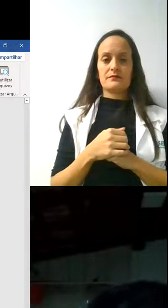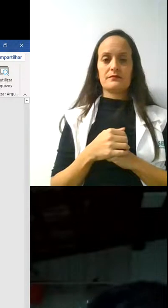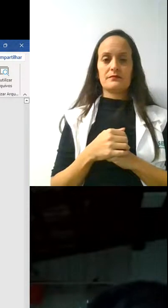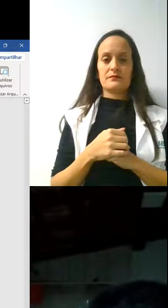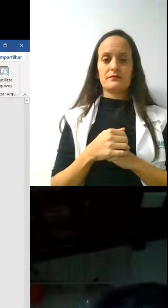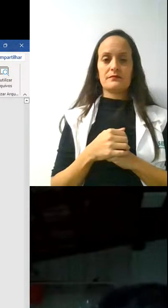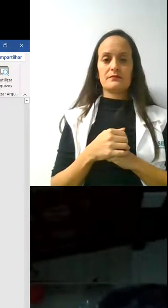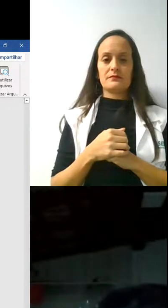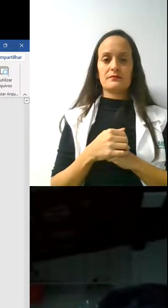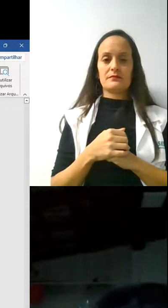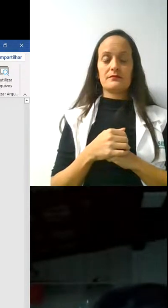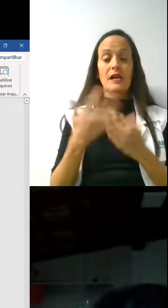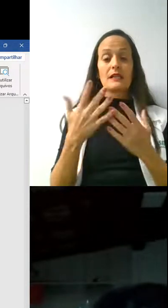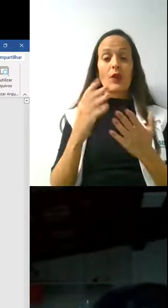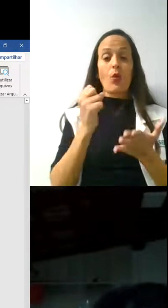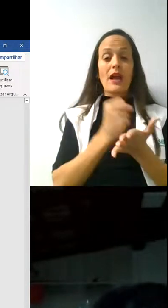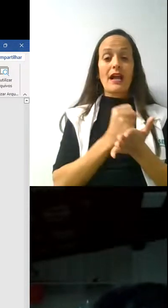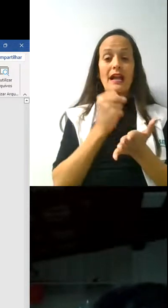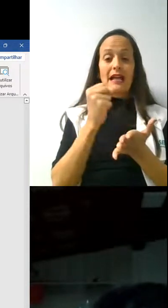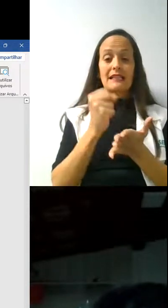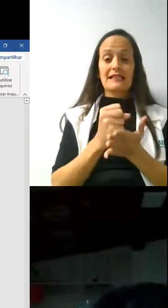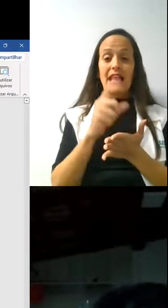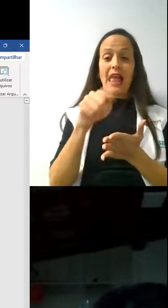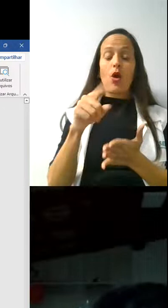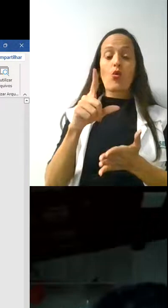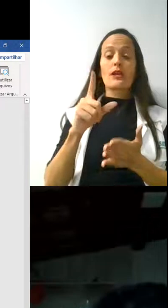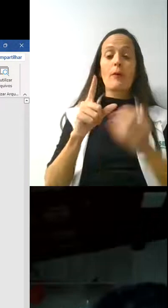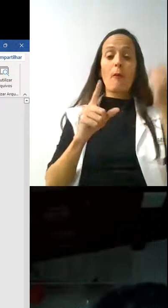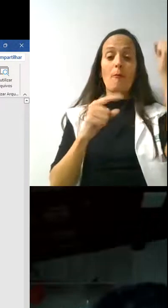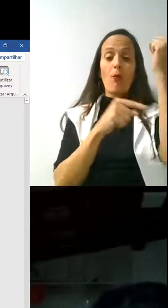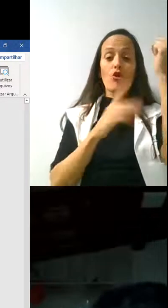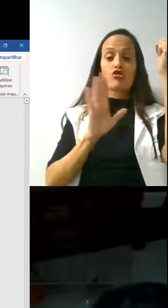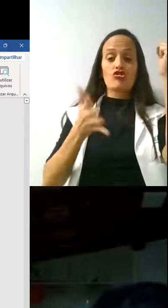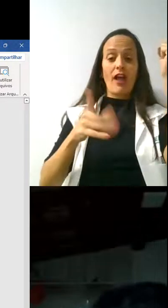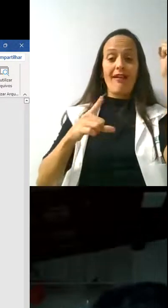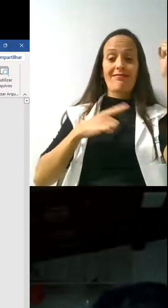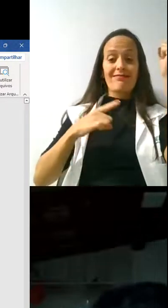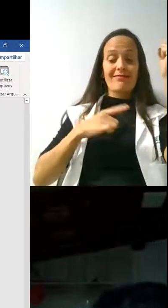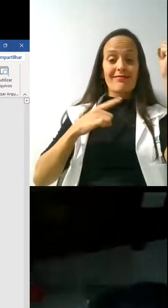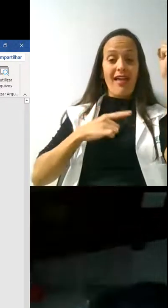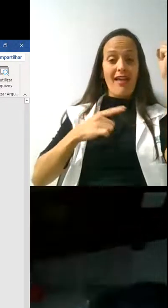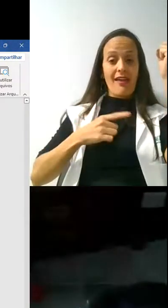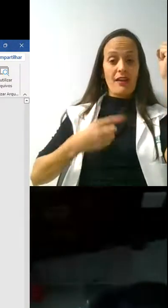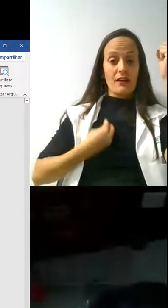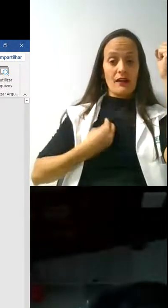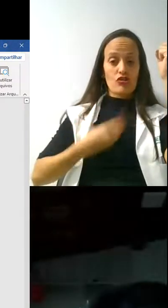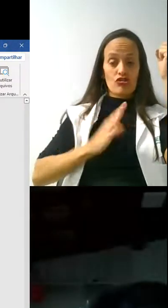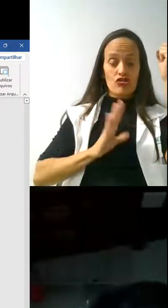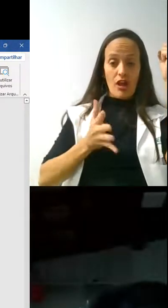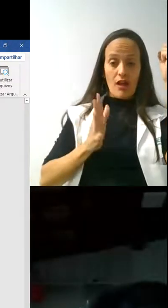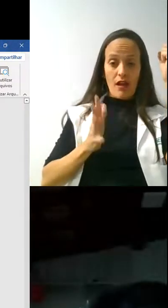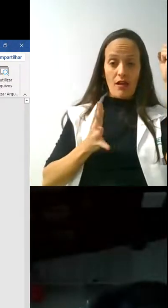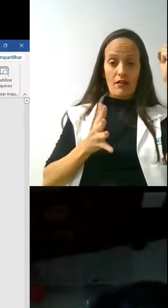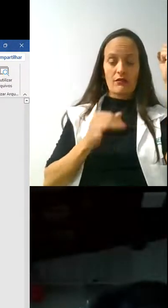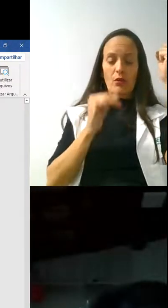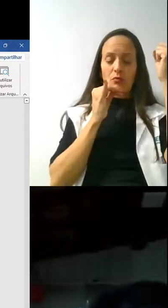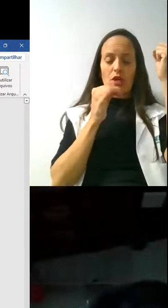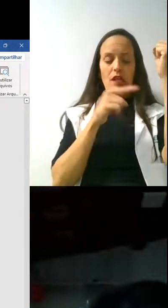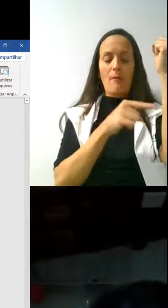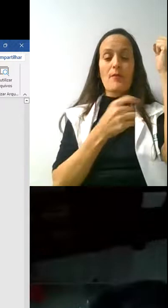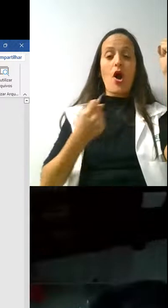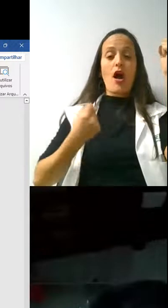Então, pessoal, cadastrado é sempre o que já existe. Projetado é o novo que vai ser instalado. Então, ó, poste número 4. Existe uma